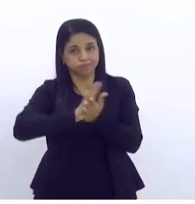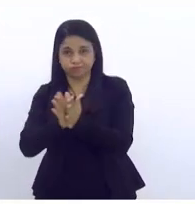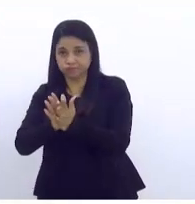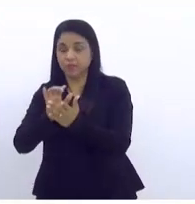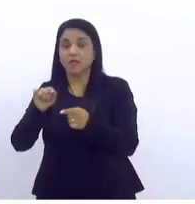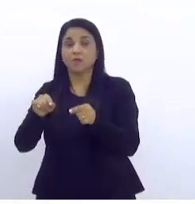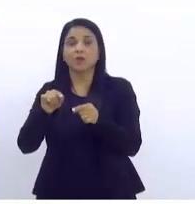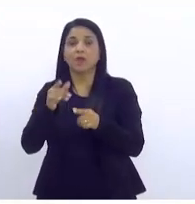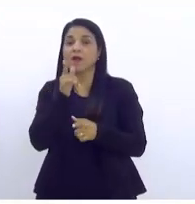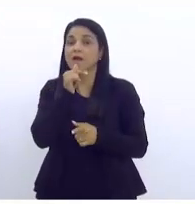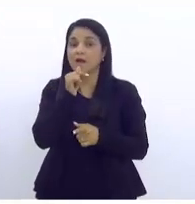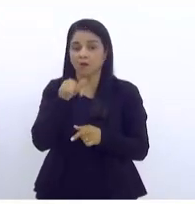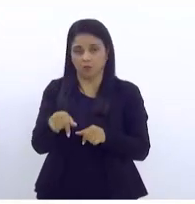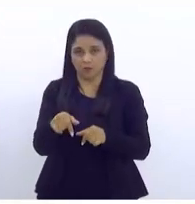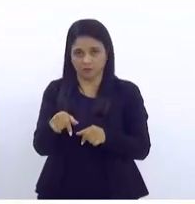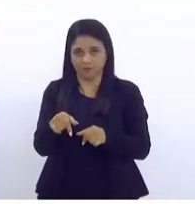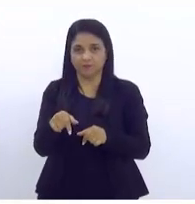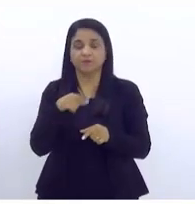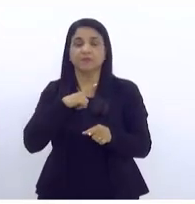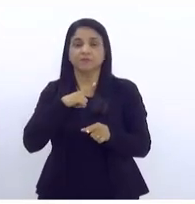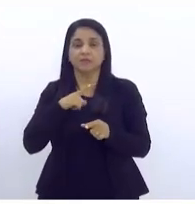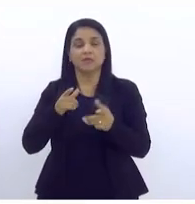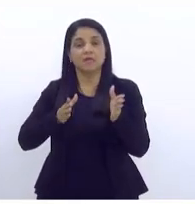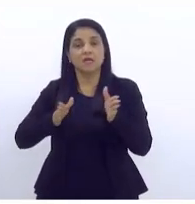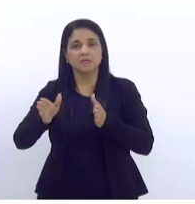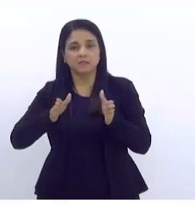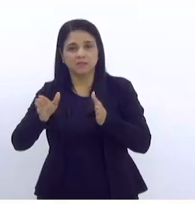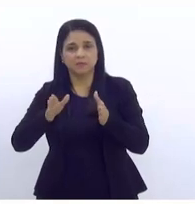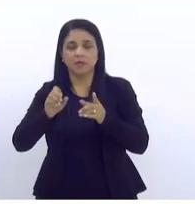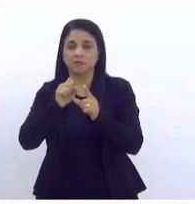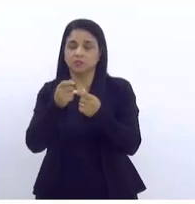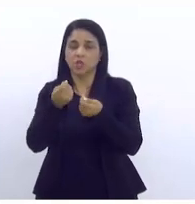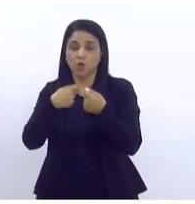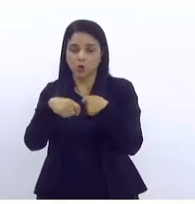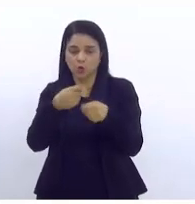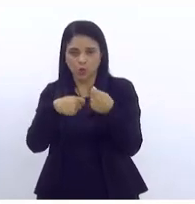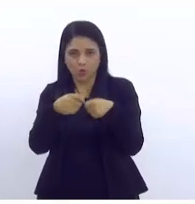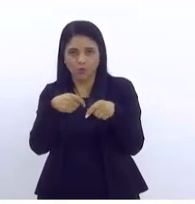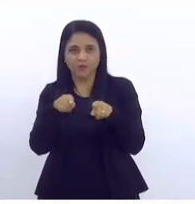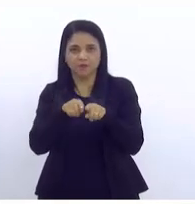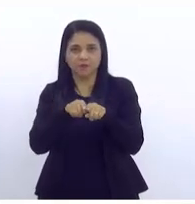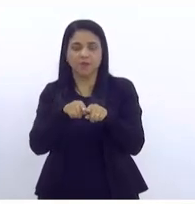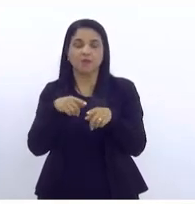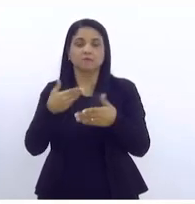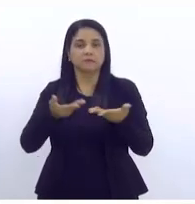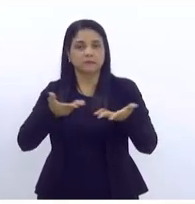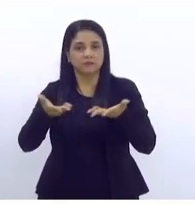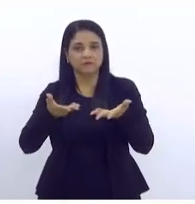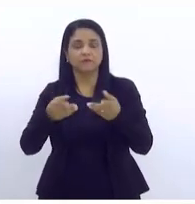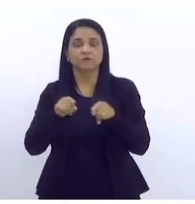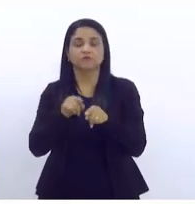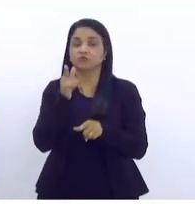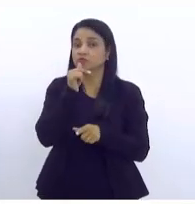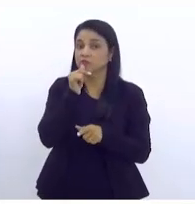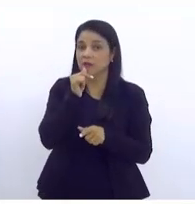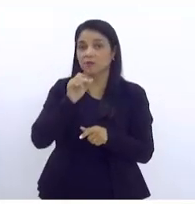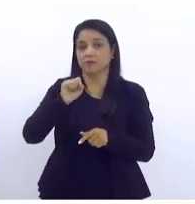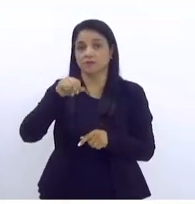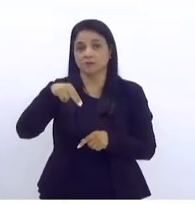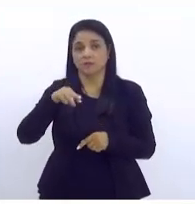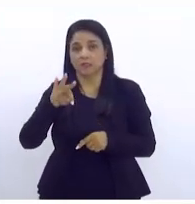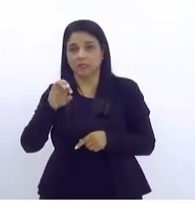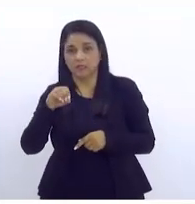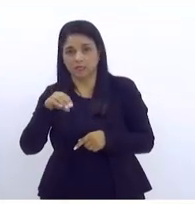outra dimensão importante que é a questão da acessibilidade Econômica né ou seja os serviços de água desgotamento sanitário devem ser fornecidos né